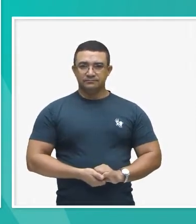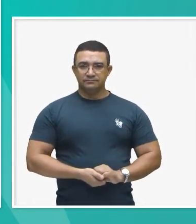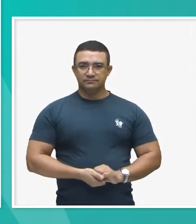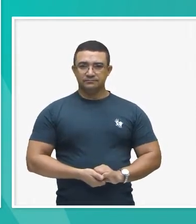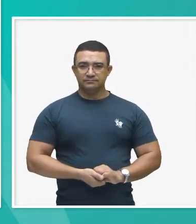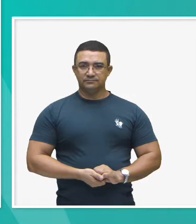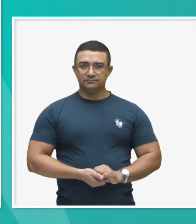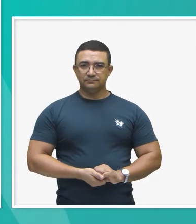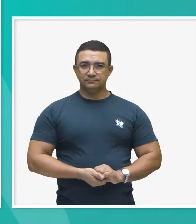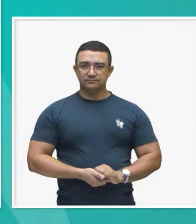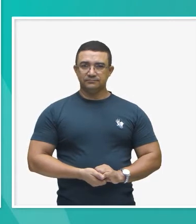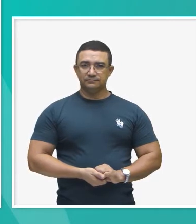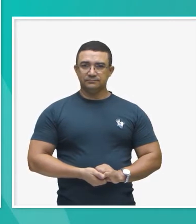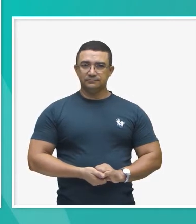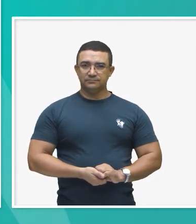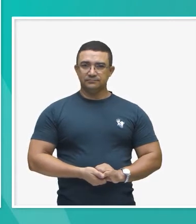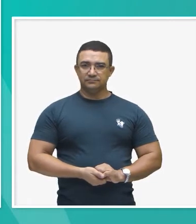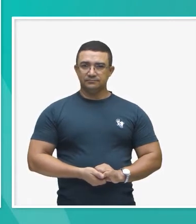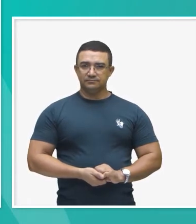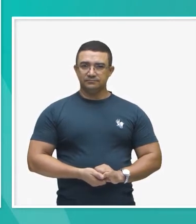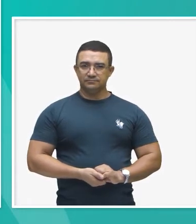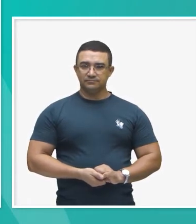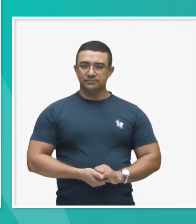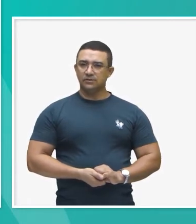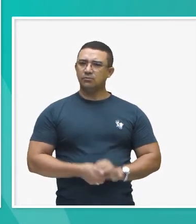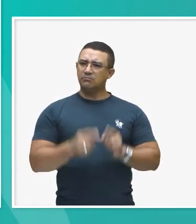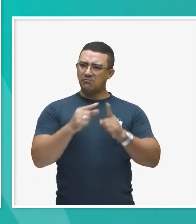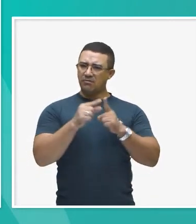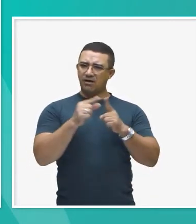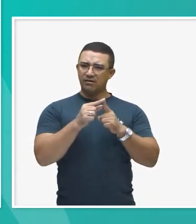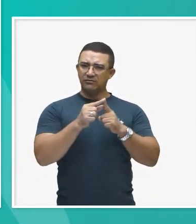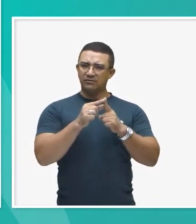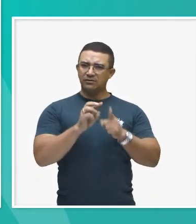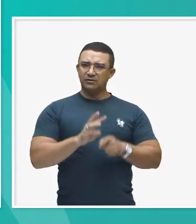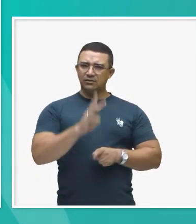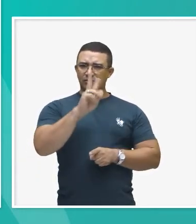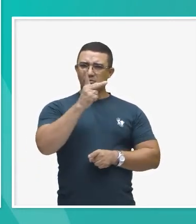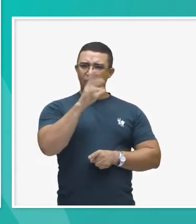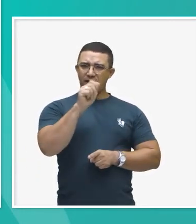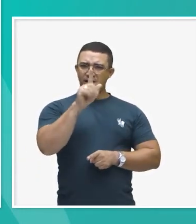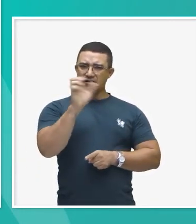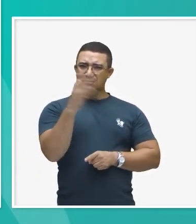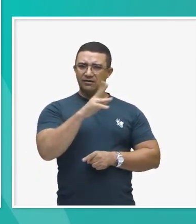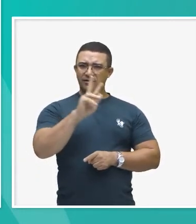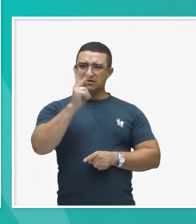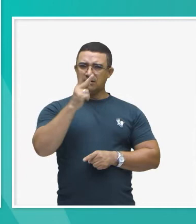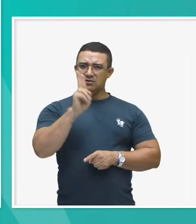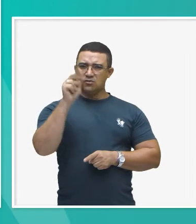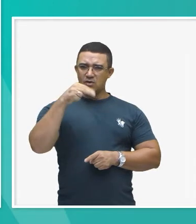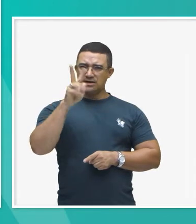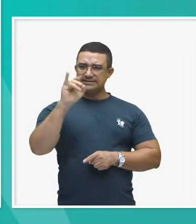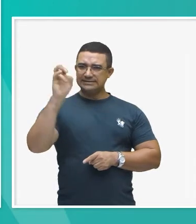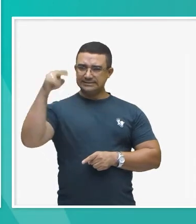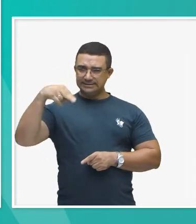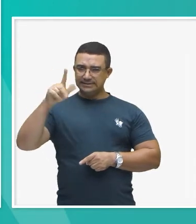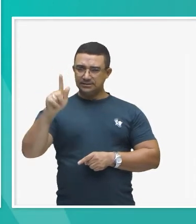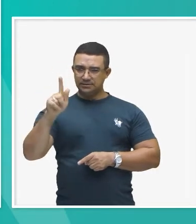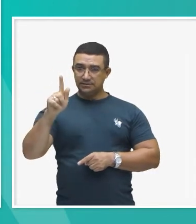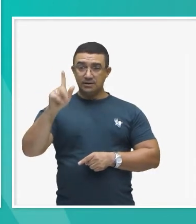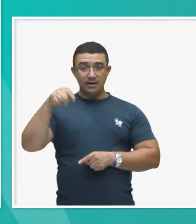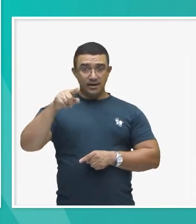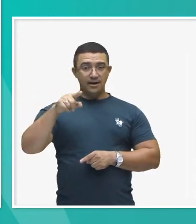que é o whale hunting, né? Aliás, whale hunting é o tema